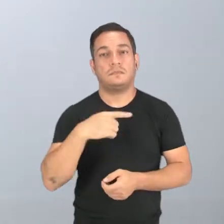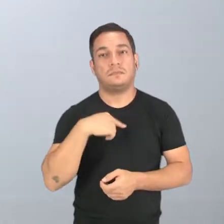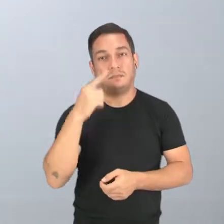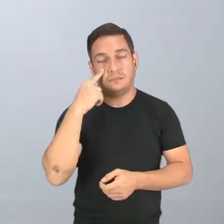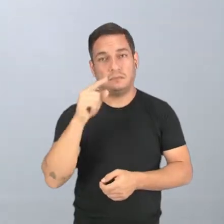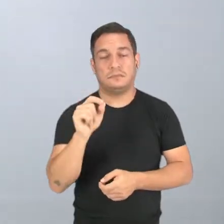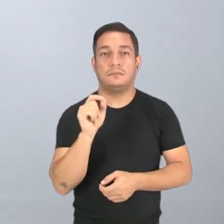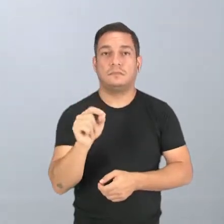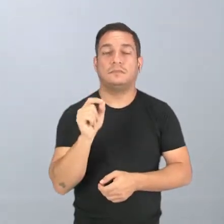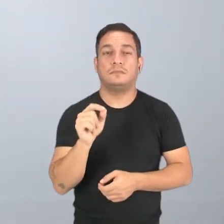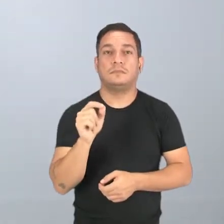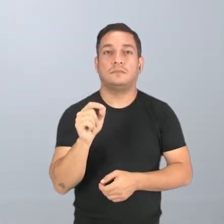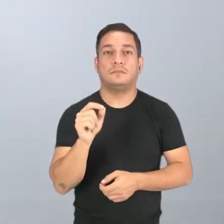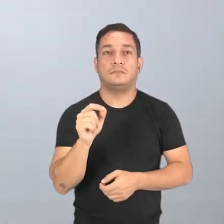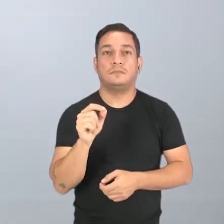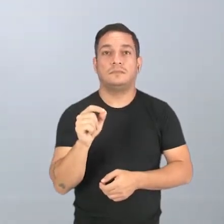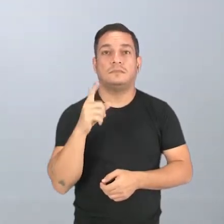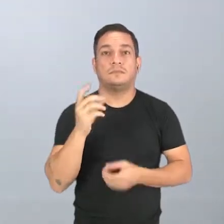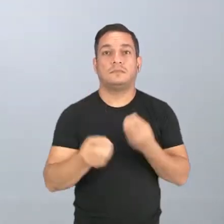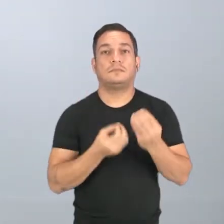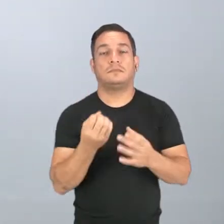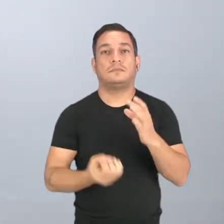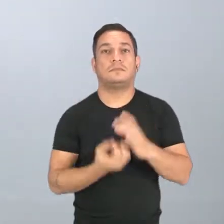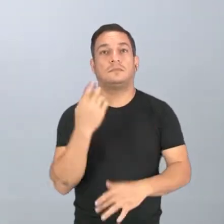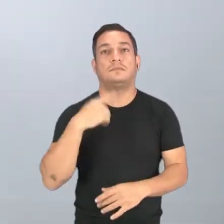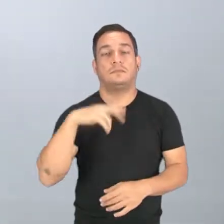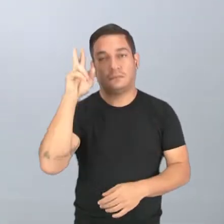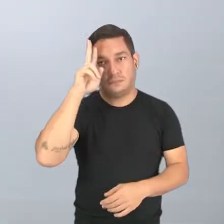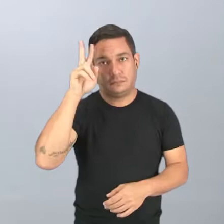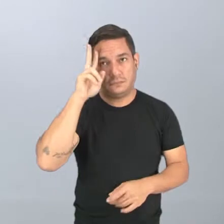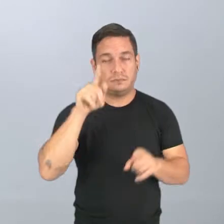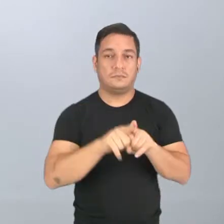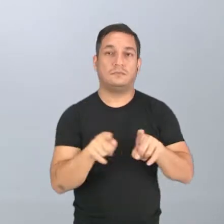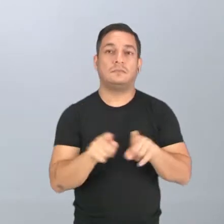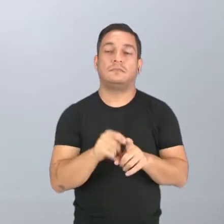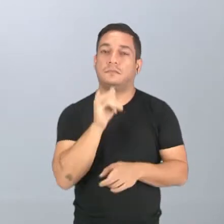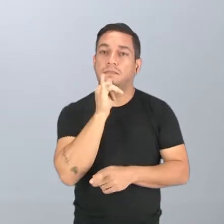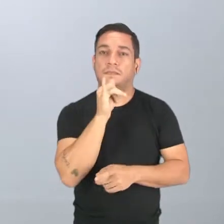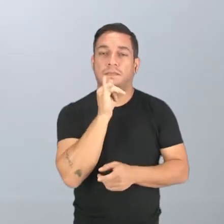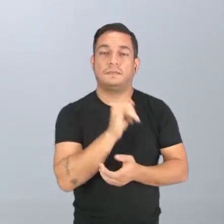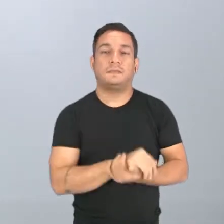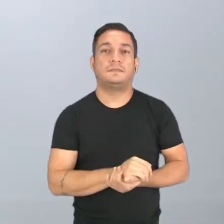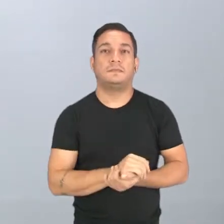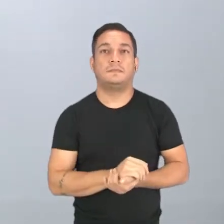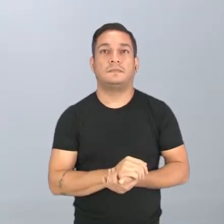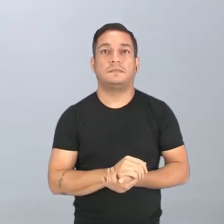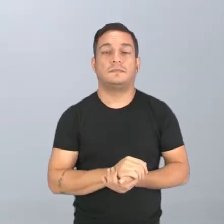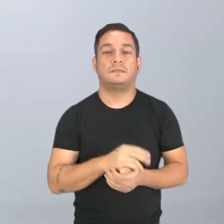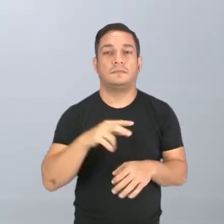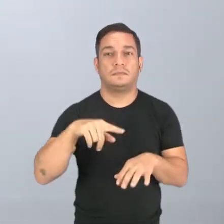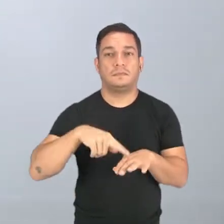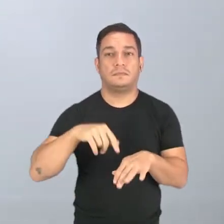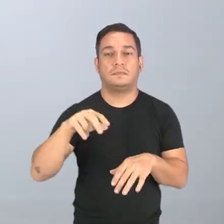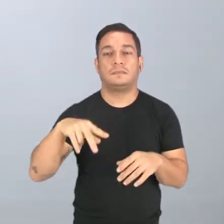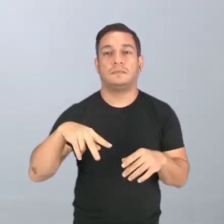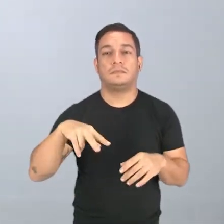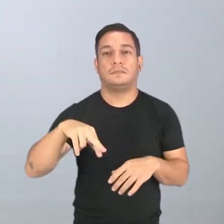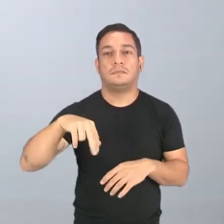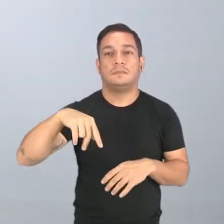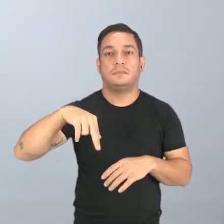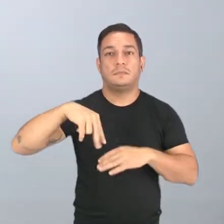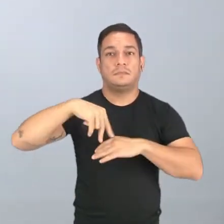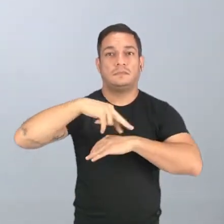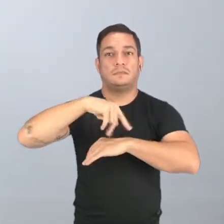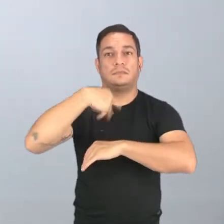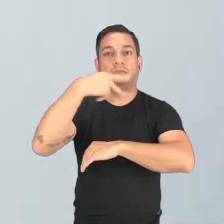ver, de onde surgiu, a gente pode lembrar, por exemplo, da ginástica. Quando a gente fala da